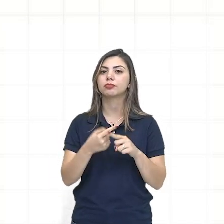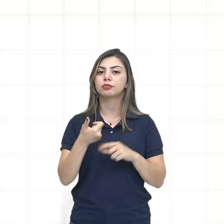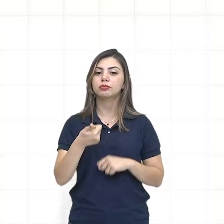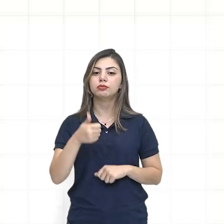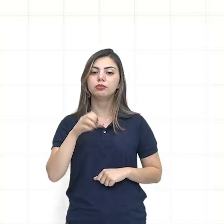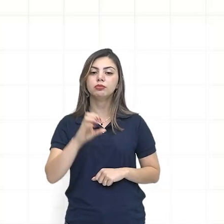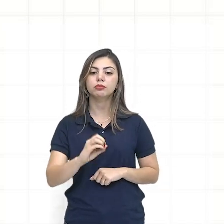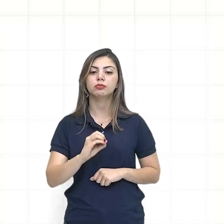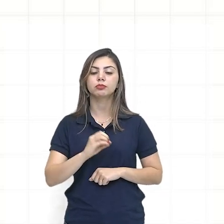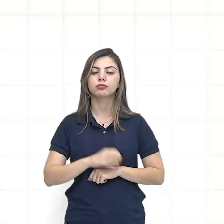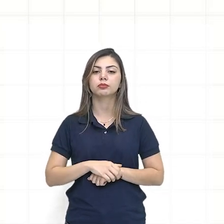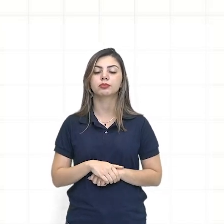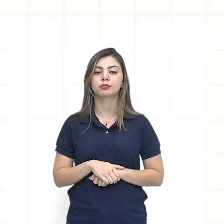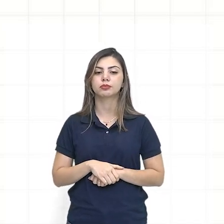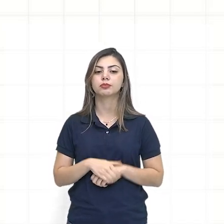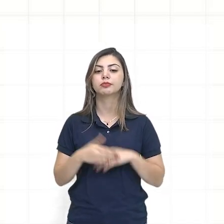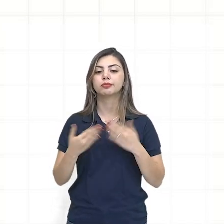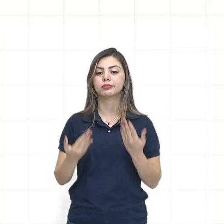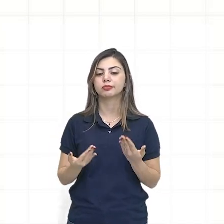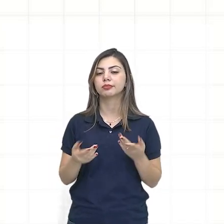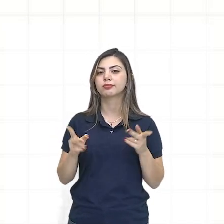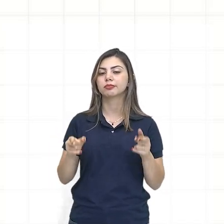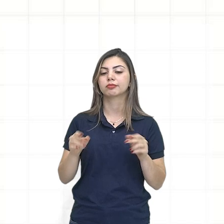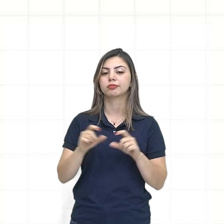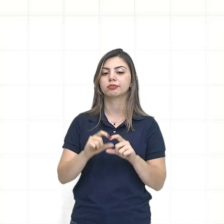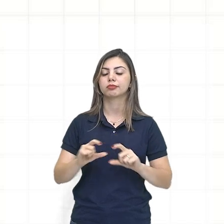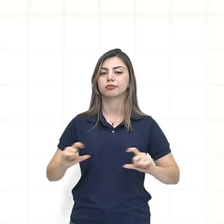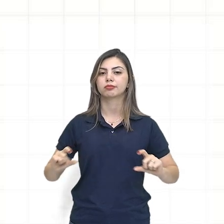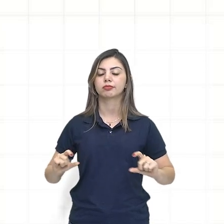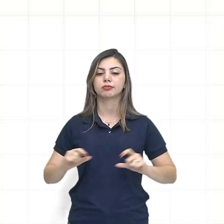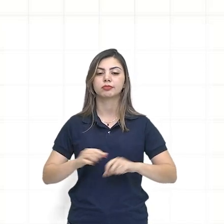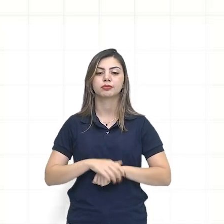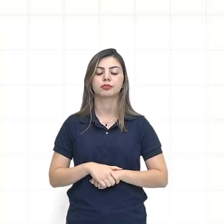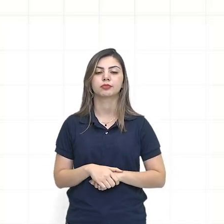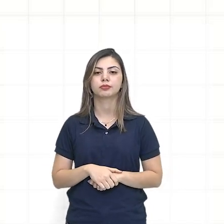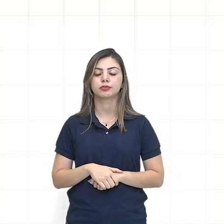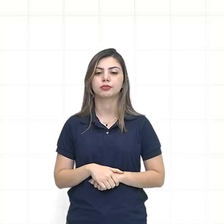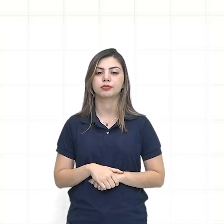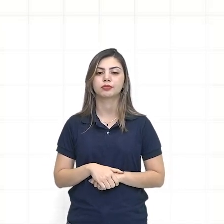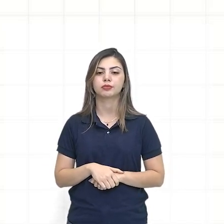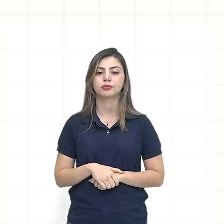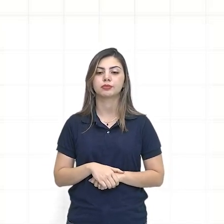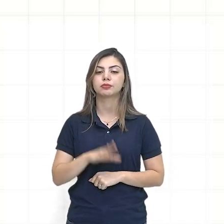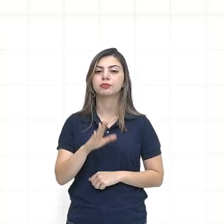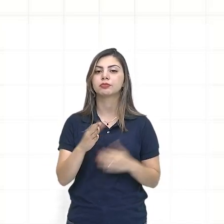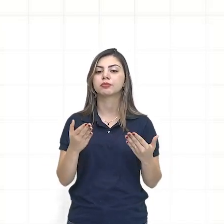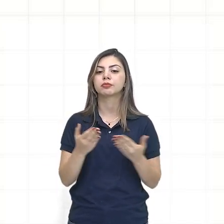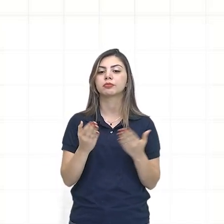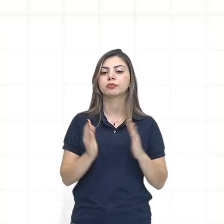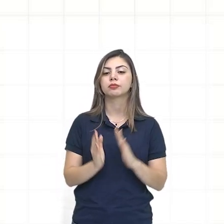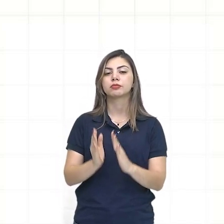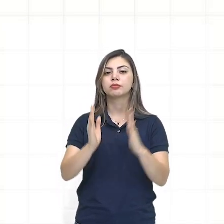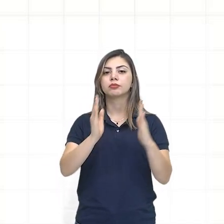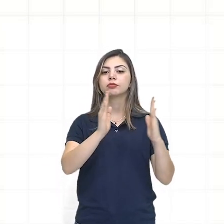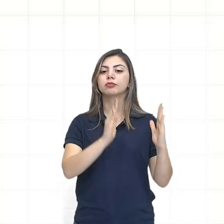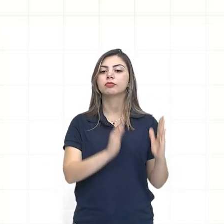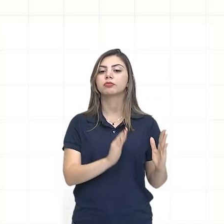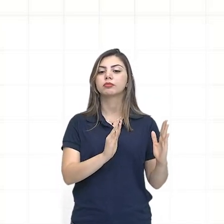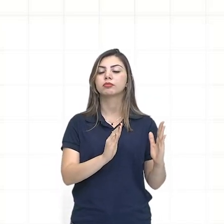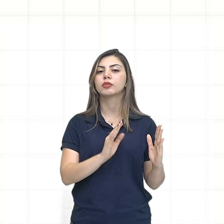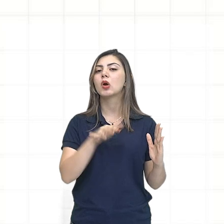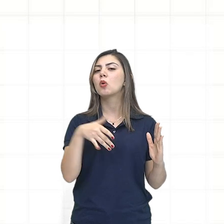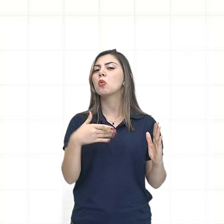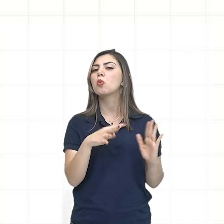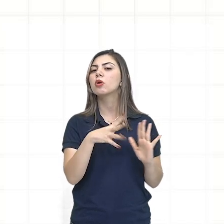multiplica 10. Por isso que tem esse produto aqui. Muito bem. Na sequência, qual o